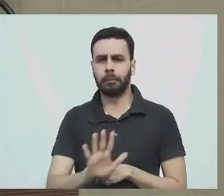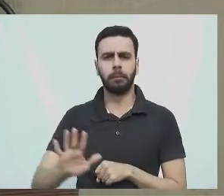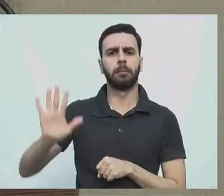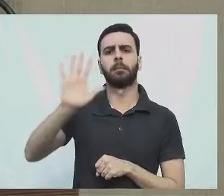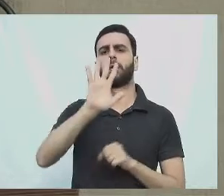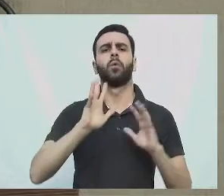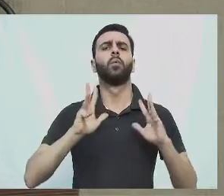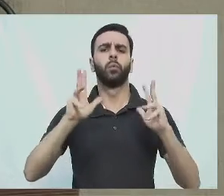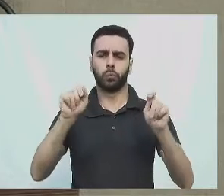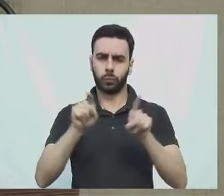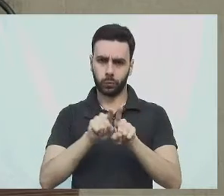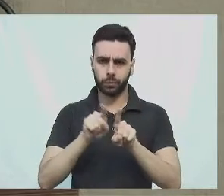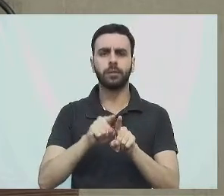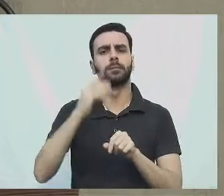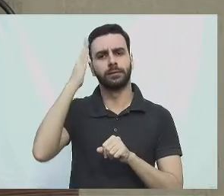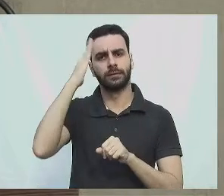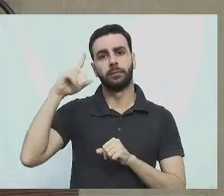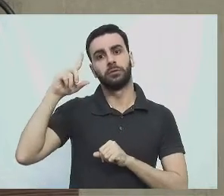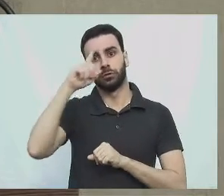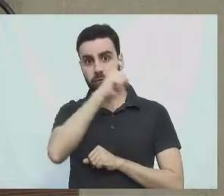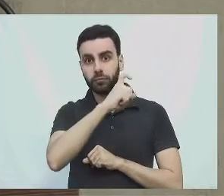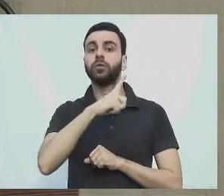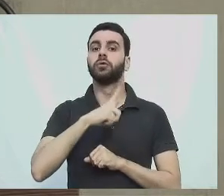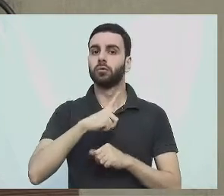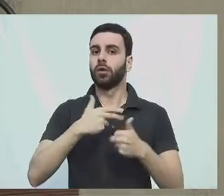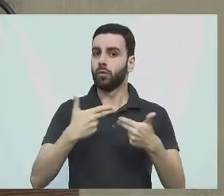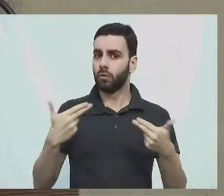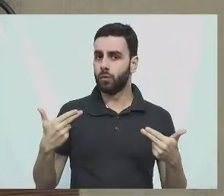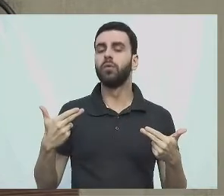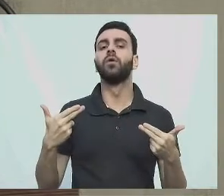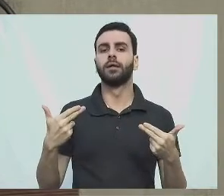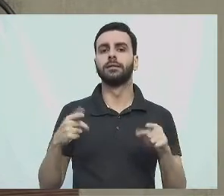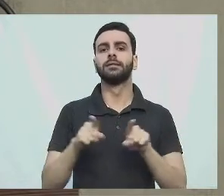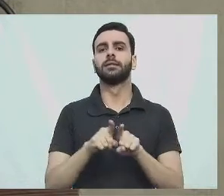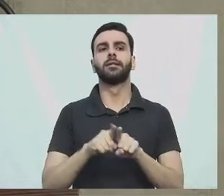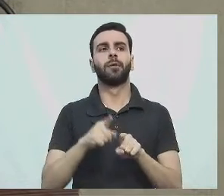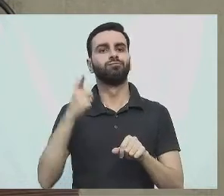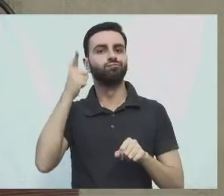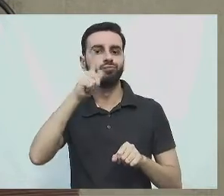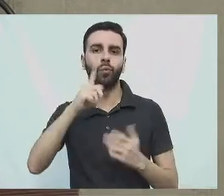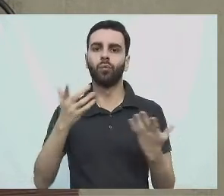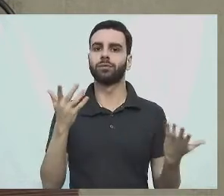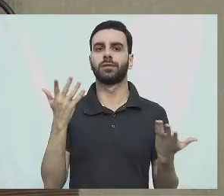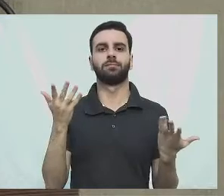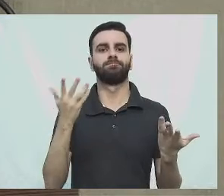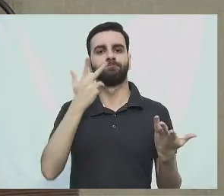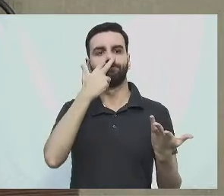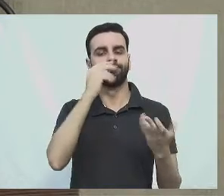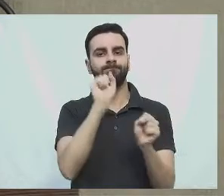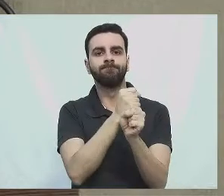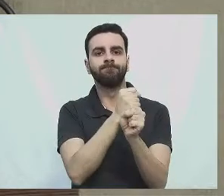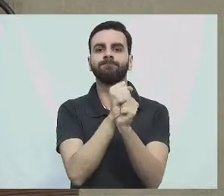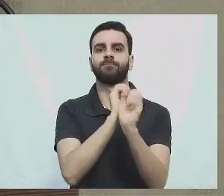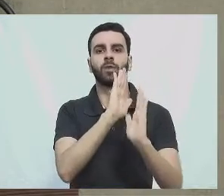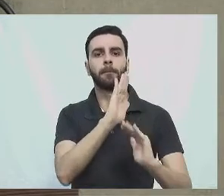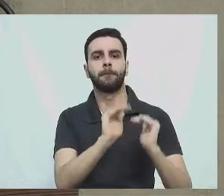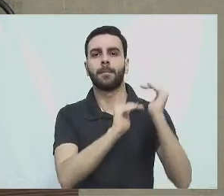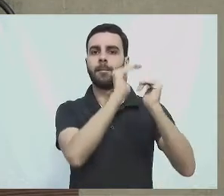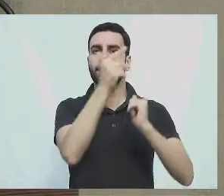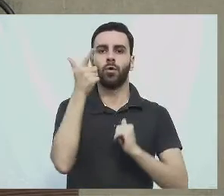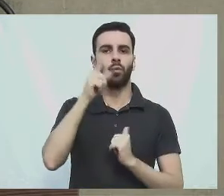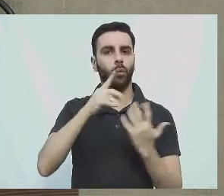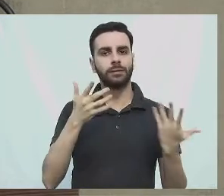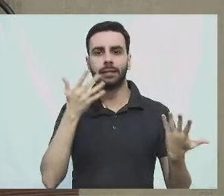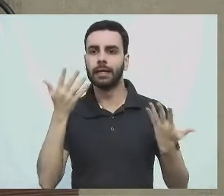cidade, e nós sabemos a dificuldade que é, não consegue fazer tudo o que tem que